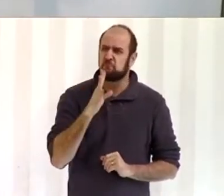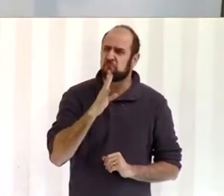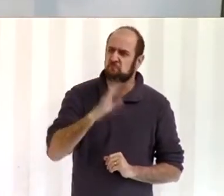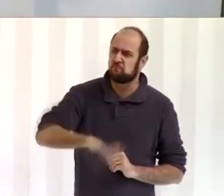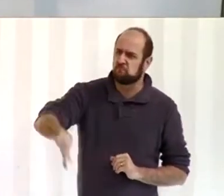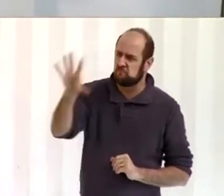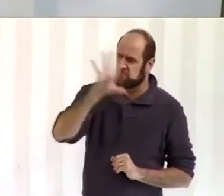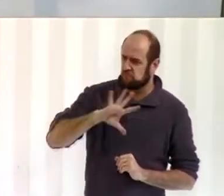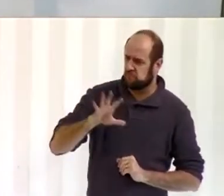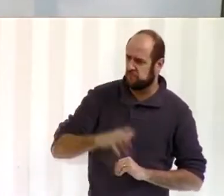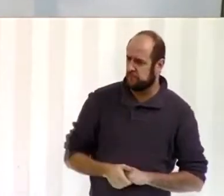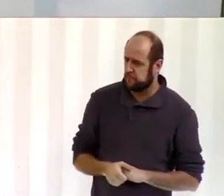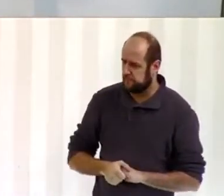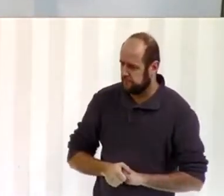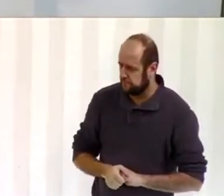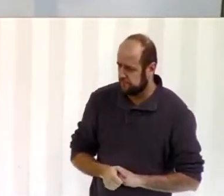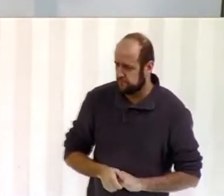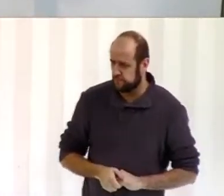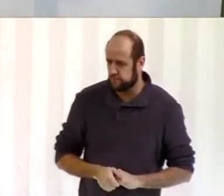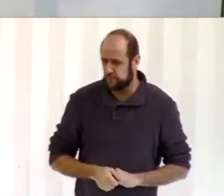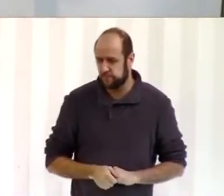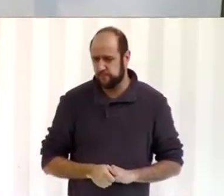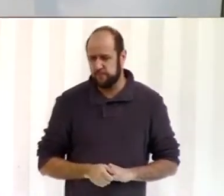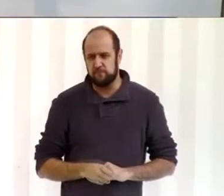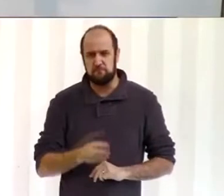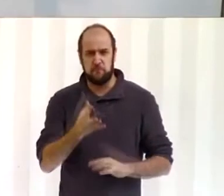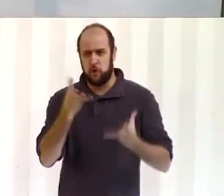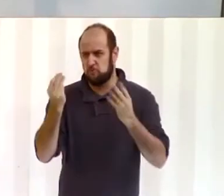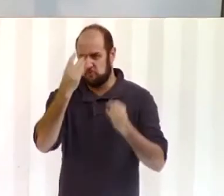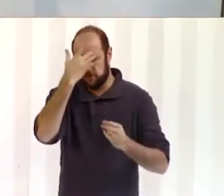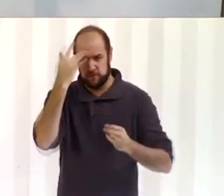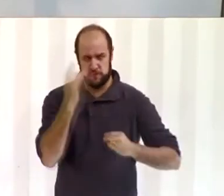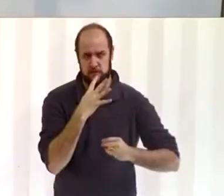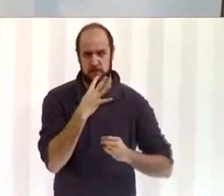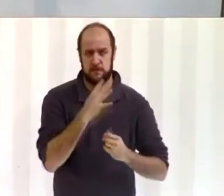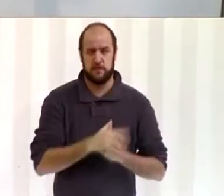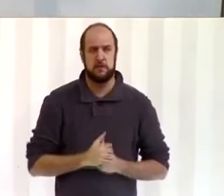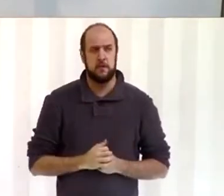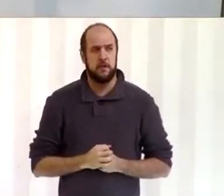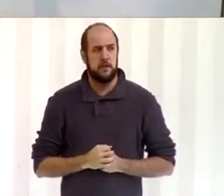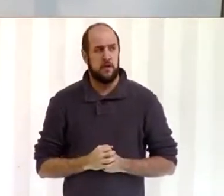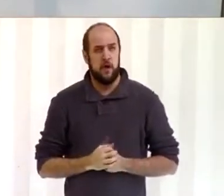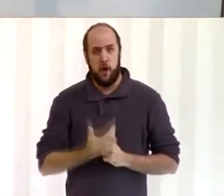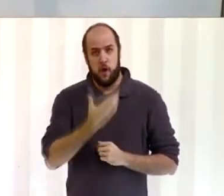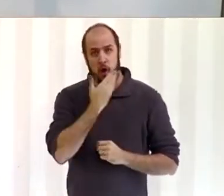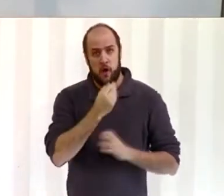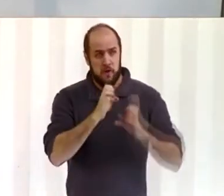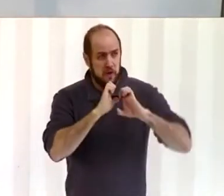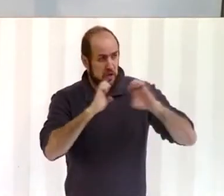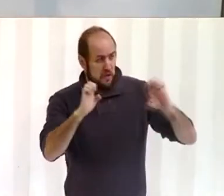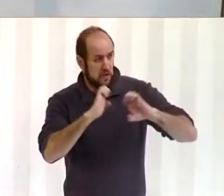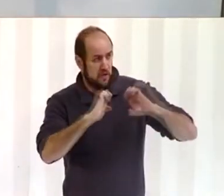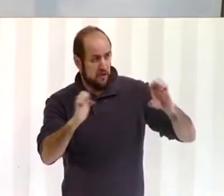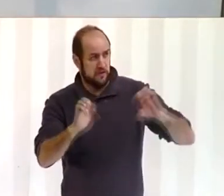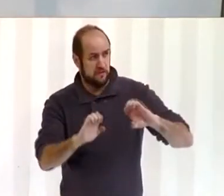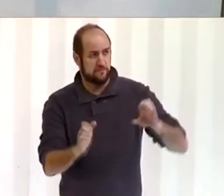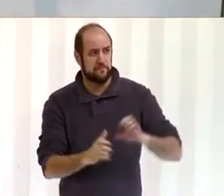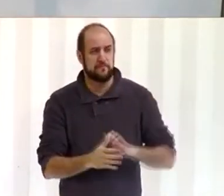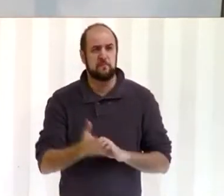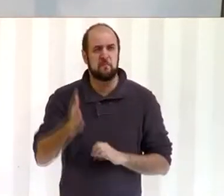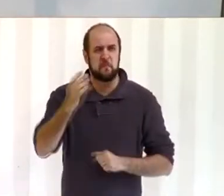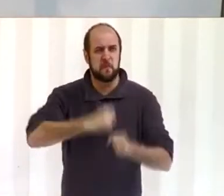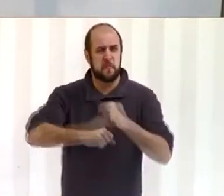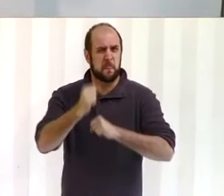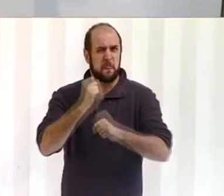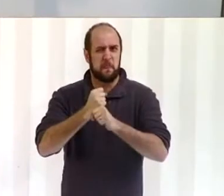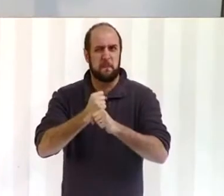de boa parte de nós. Ele foi um grande evangelista lá do século XIX,